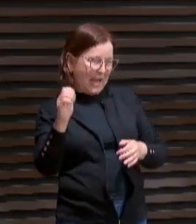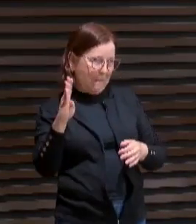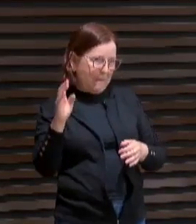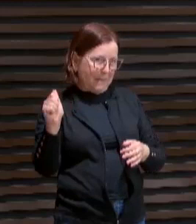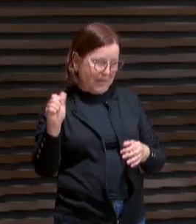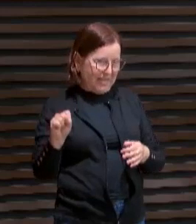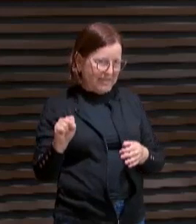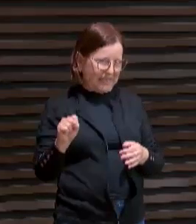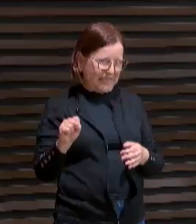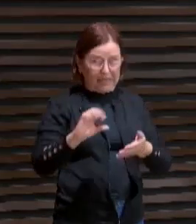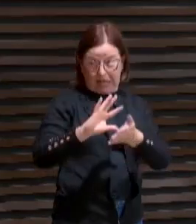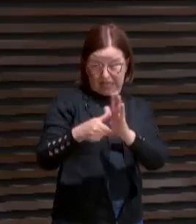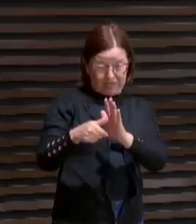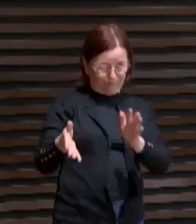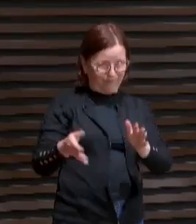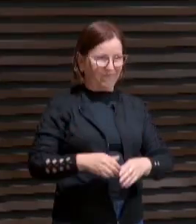era salteador.